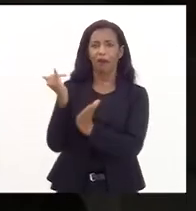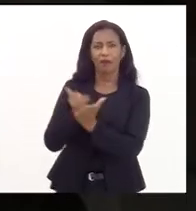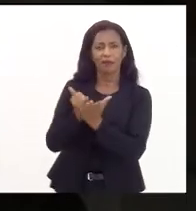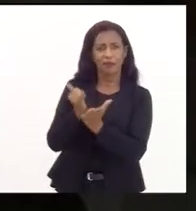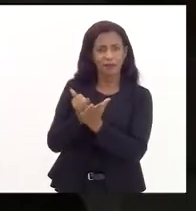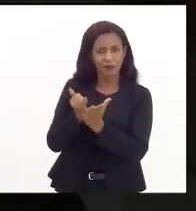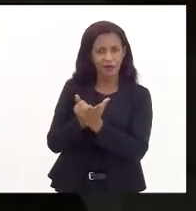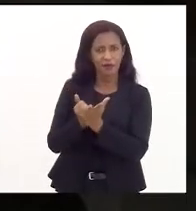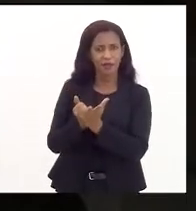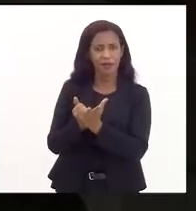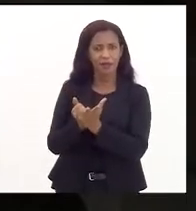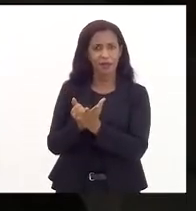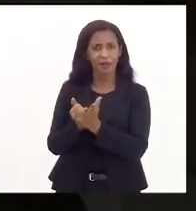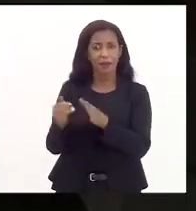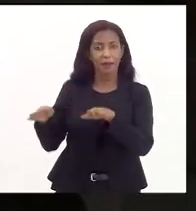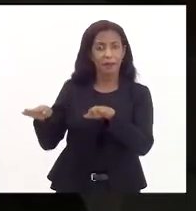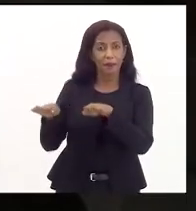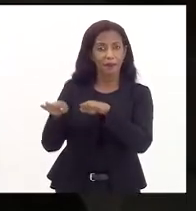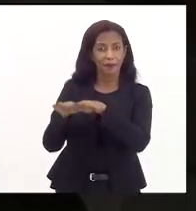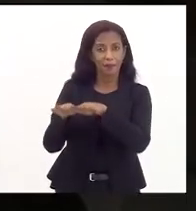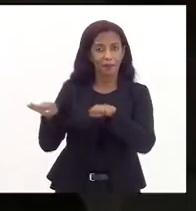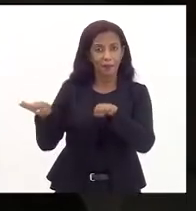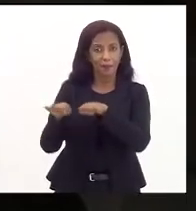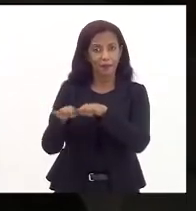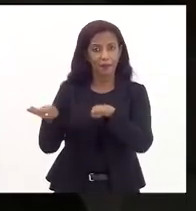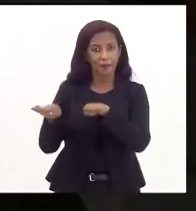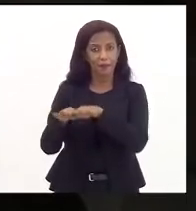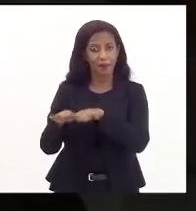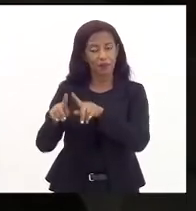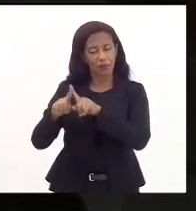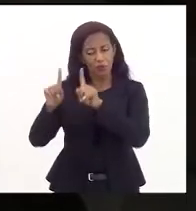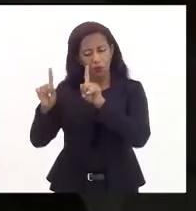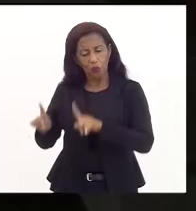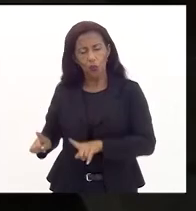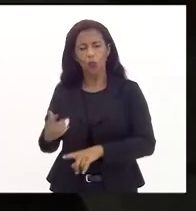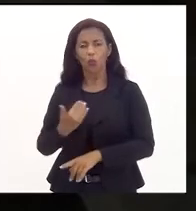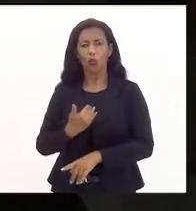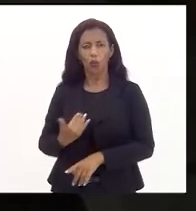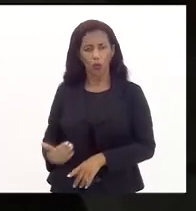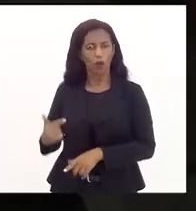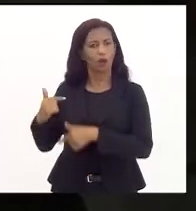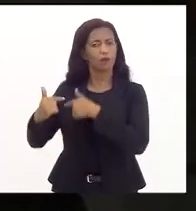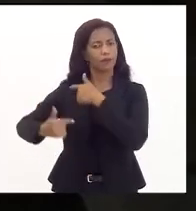receita, mantendo um funcionalismo público